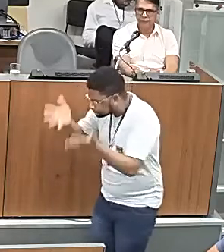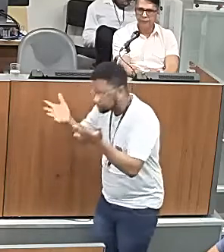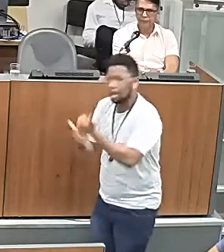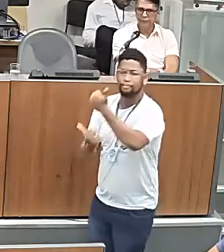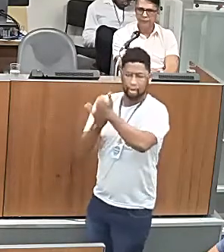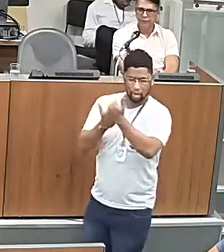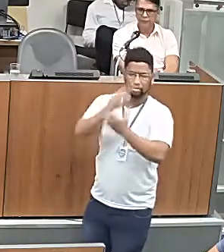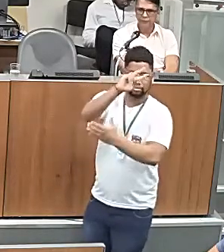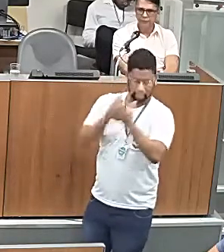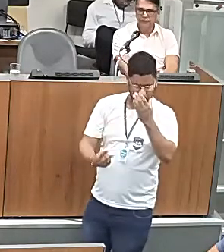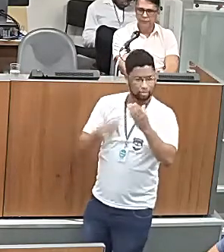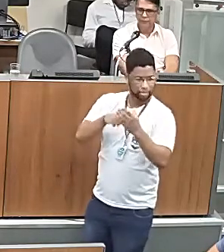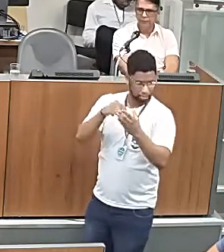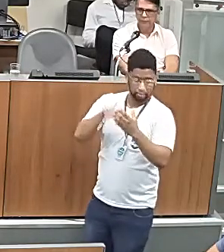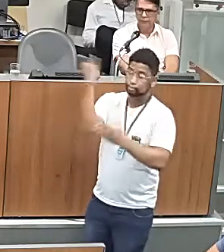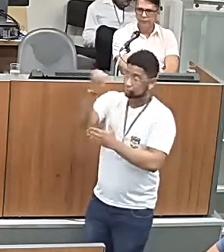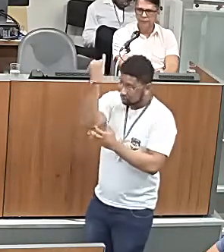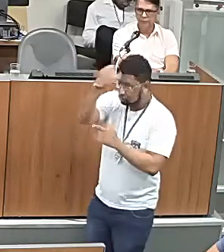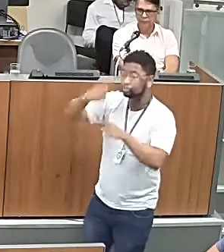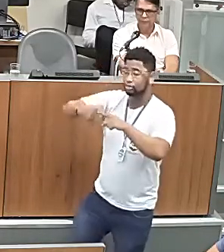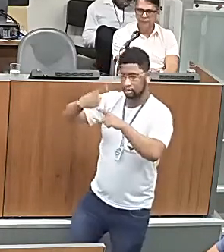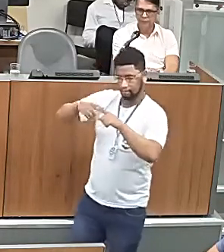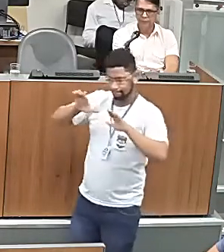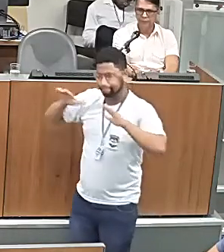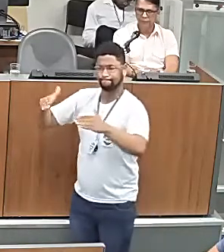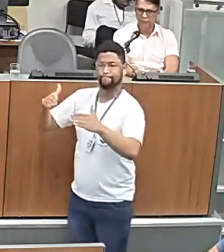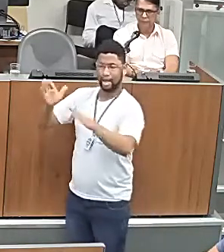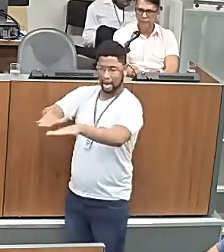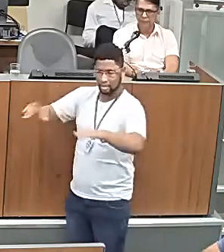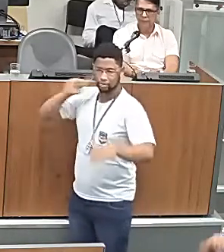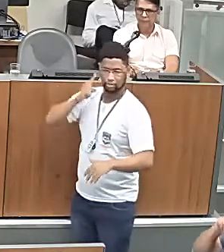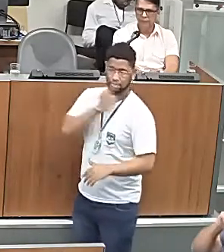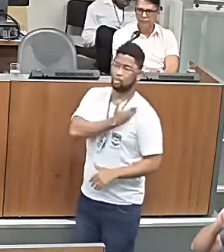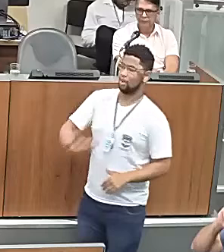vir, a associação, ela estimula e